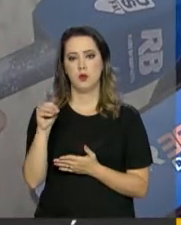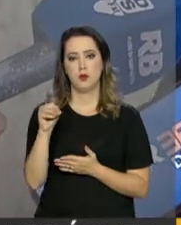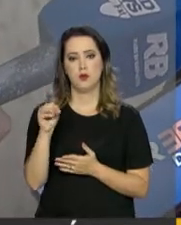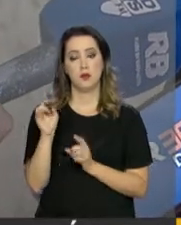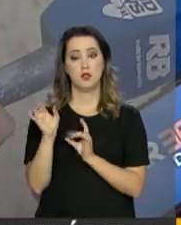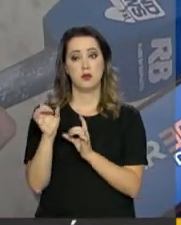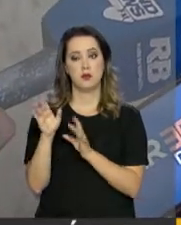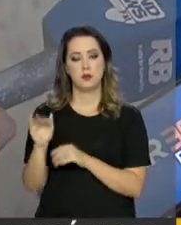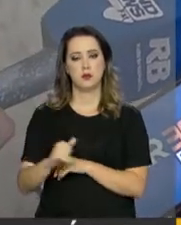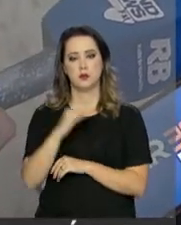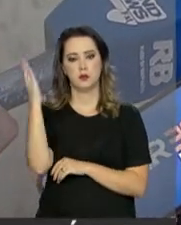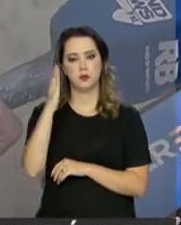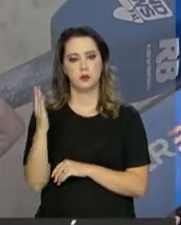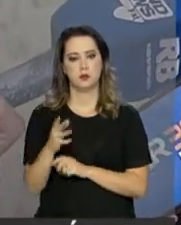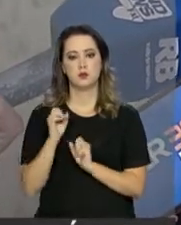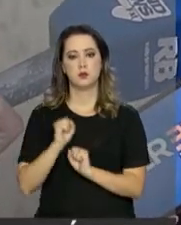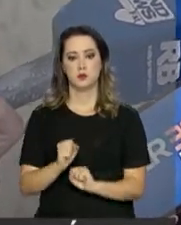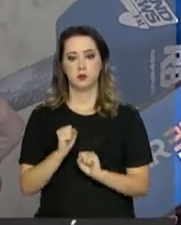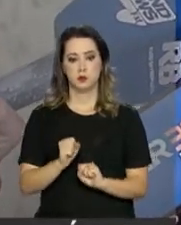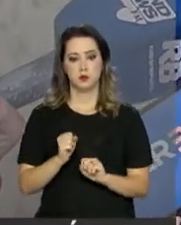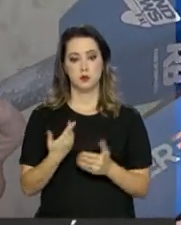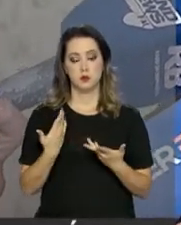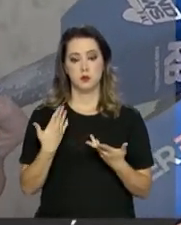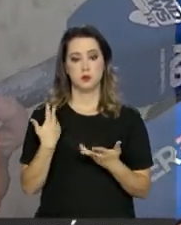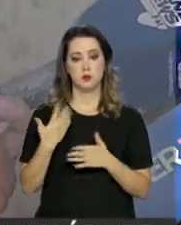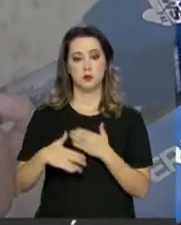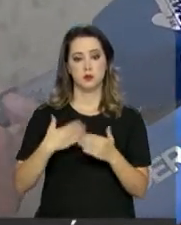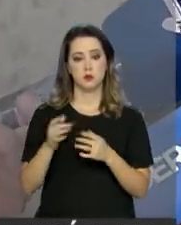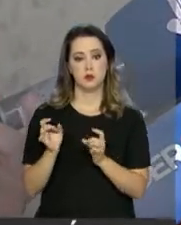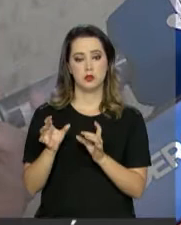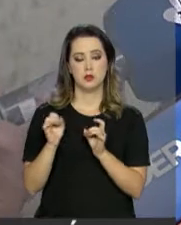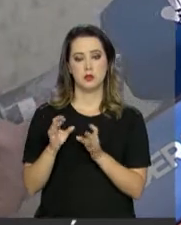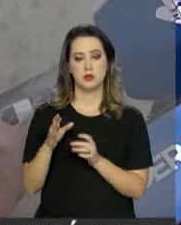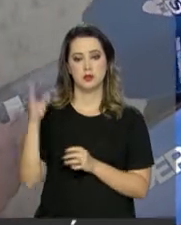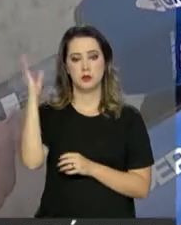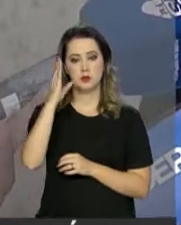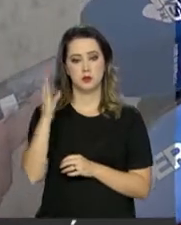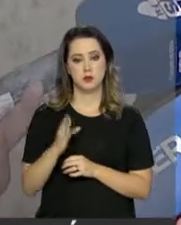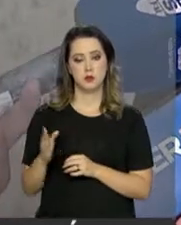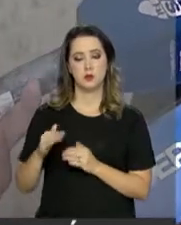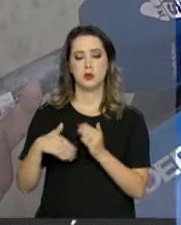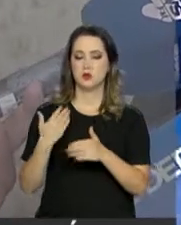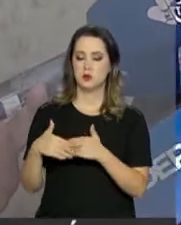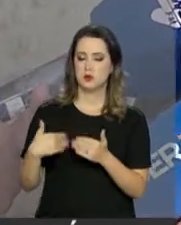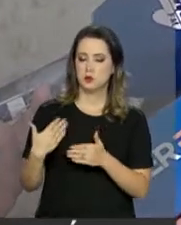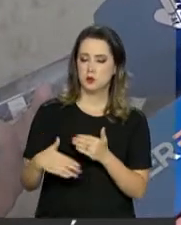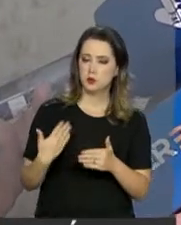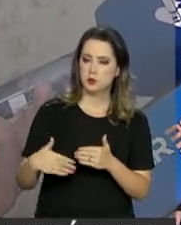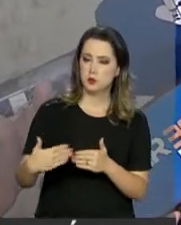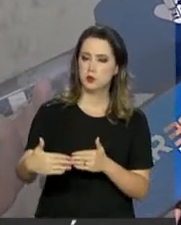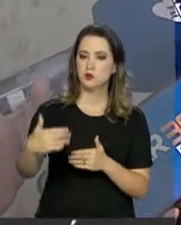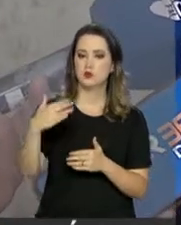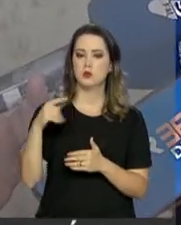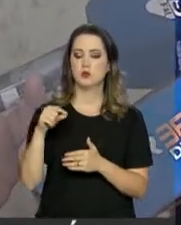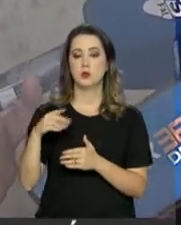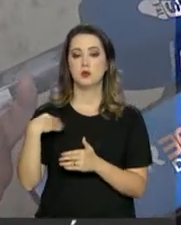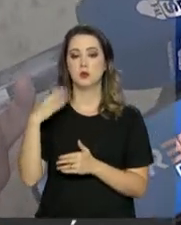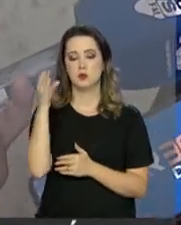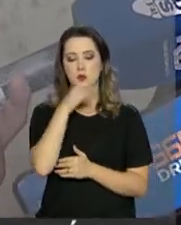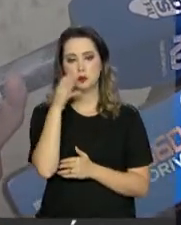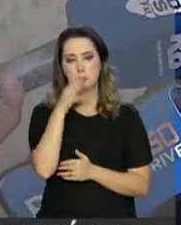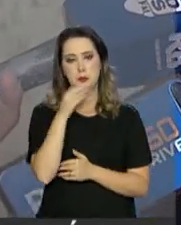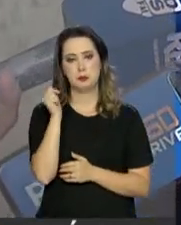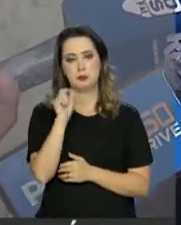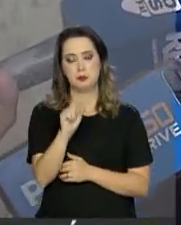vai permitir que as exportações brasileiras sigam no ritmo acelerado